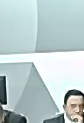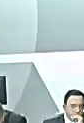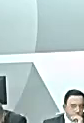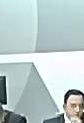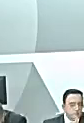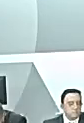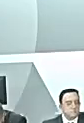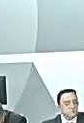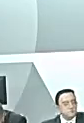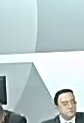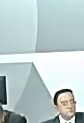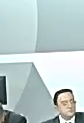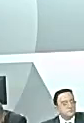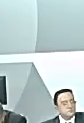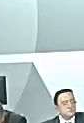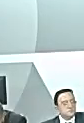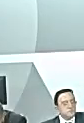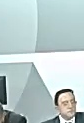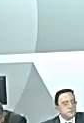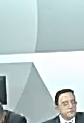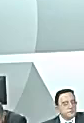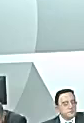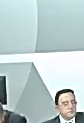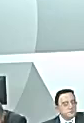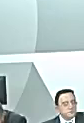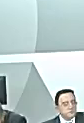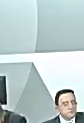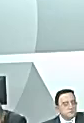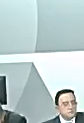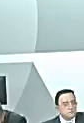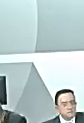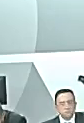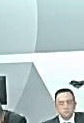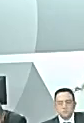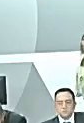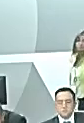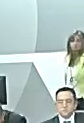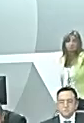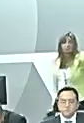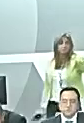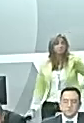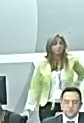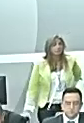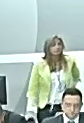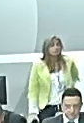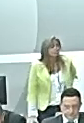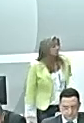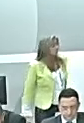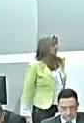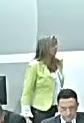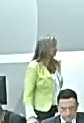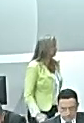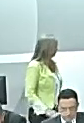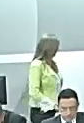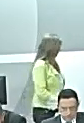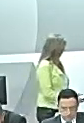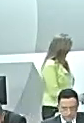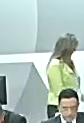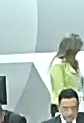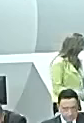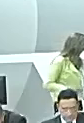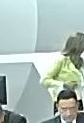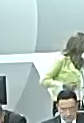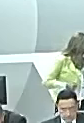com aperfeiçoar a proposta de encaminhamento da matéria então hoje aqui não é o momento da gente